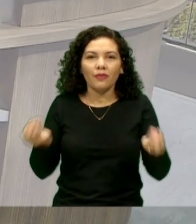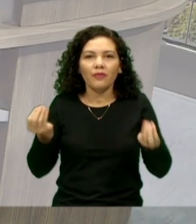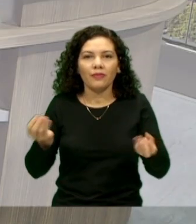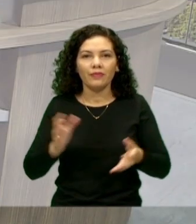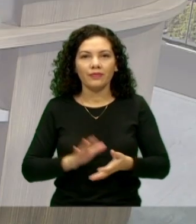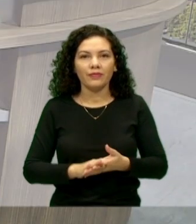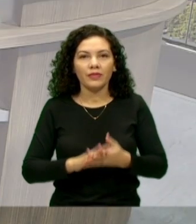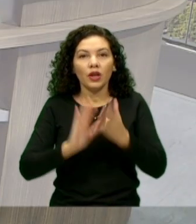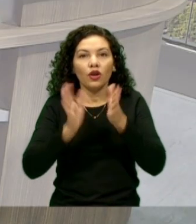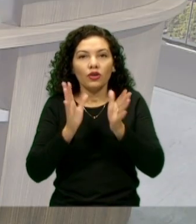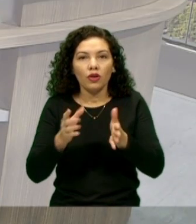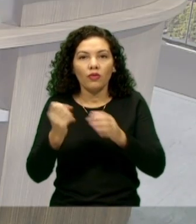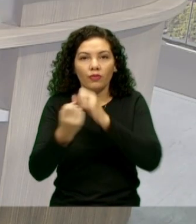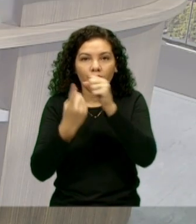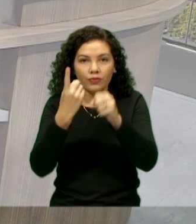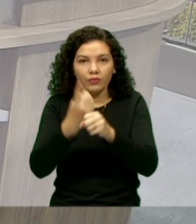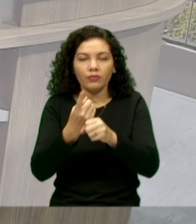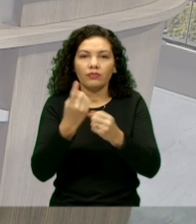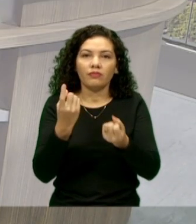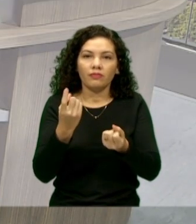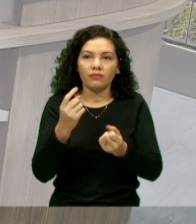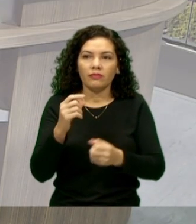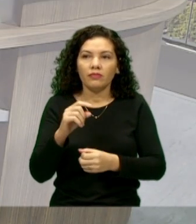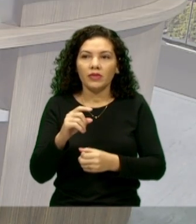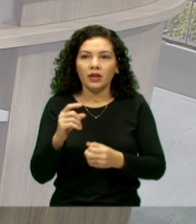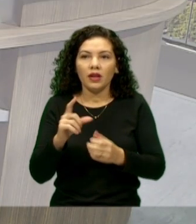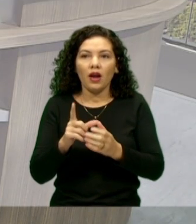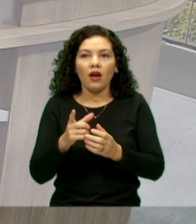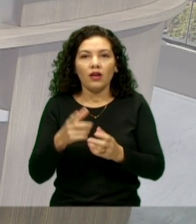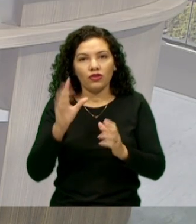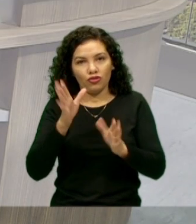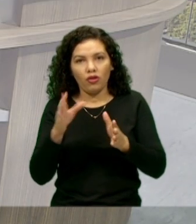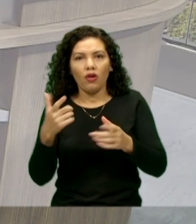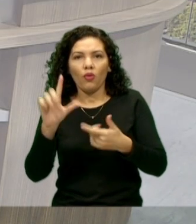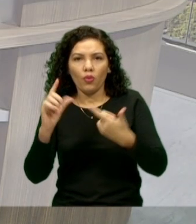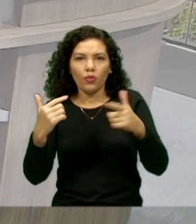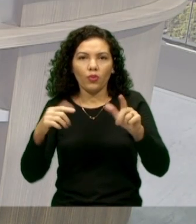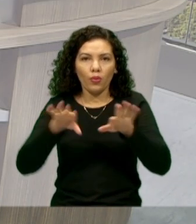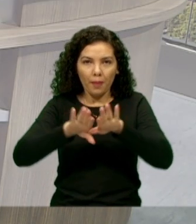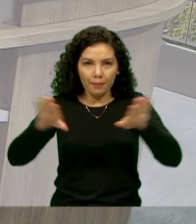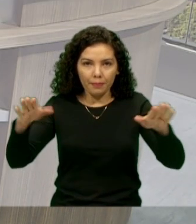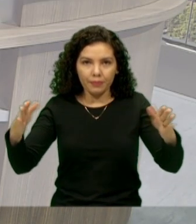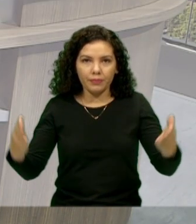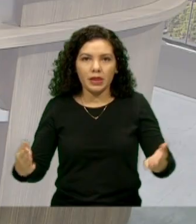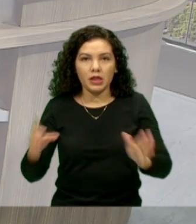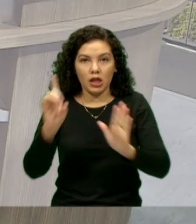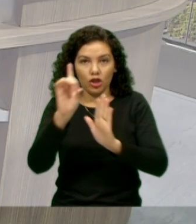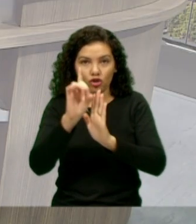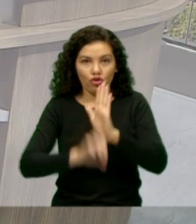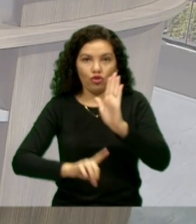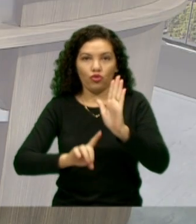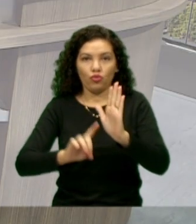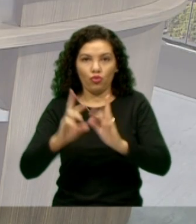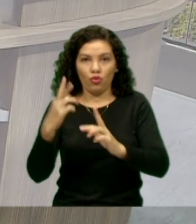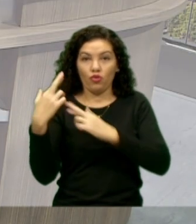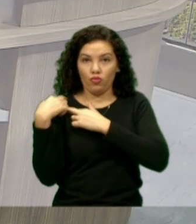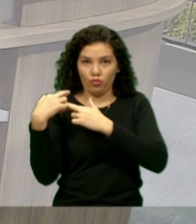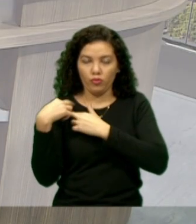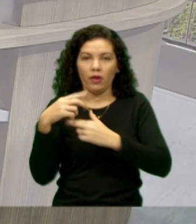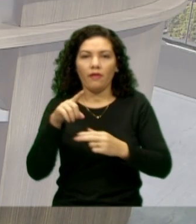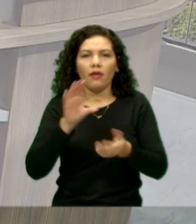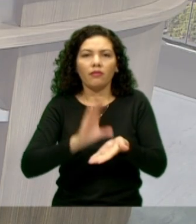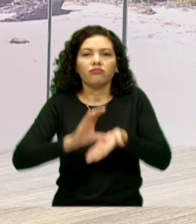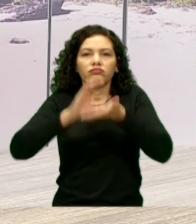Nós já estamos há um ano e... A Luísa já fez outras partes da mesa diretora. A Luísa é uma conselheira